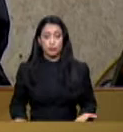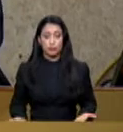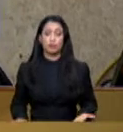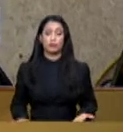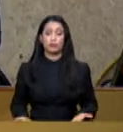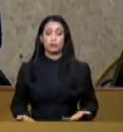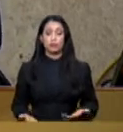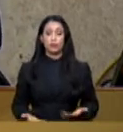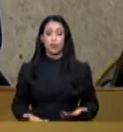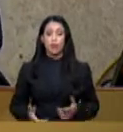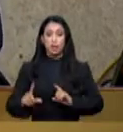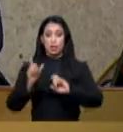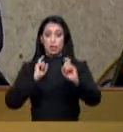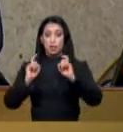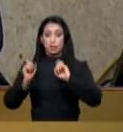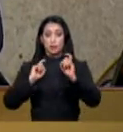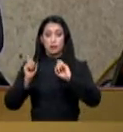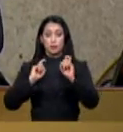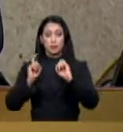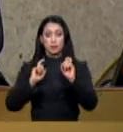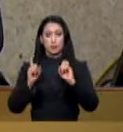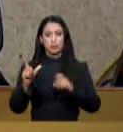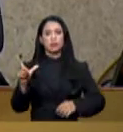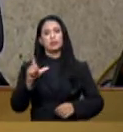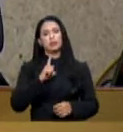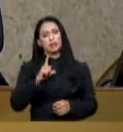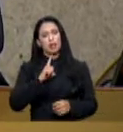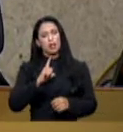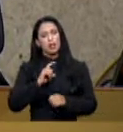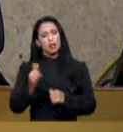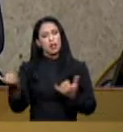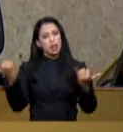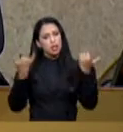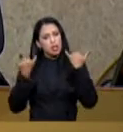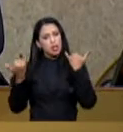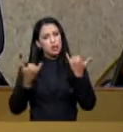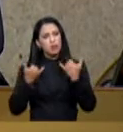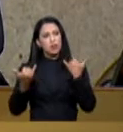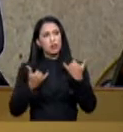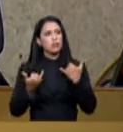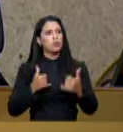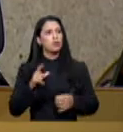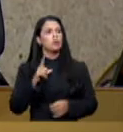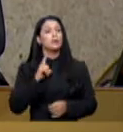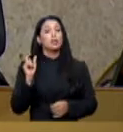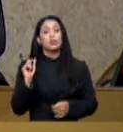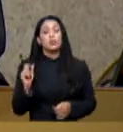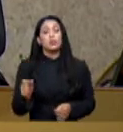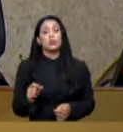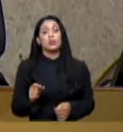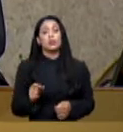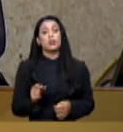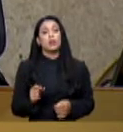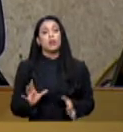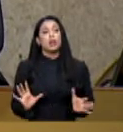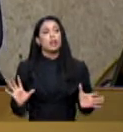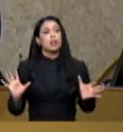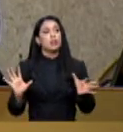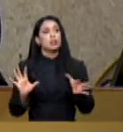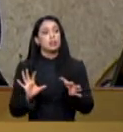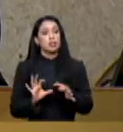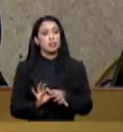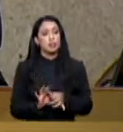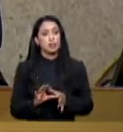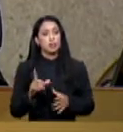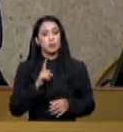a administração pública estadual estaria mais bem informada sobre o ponto ótimo de integração para